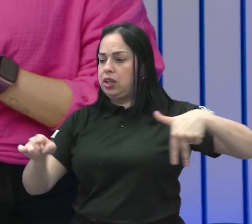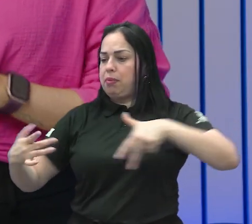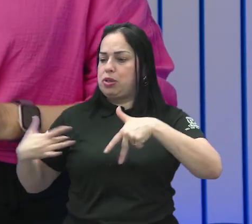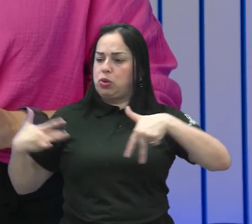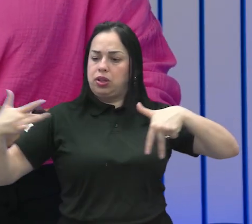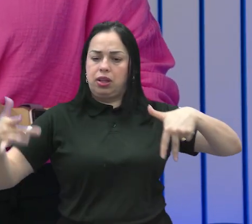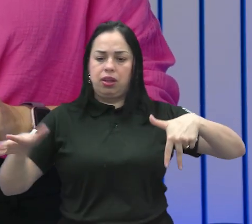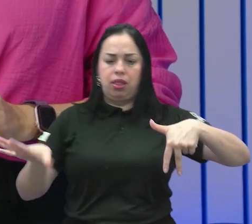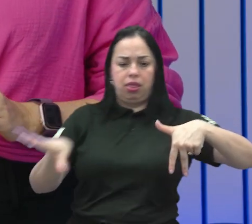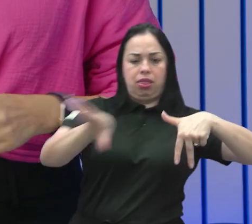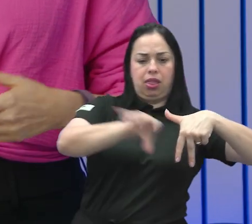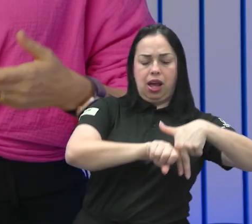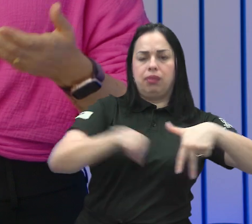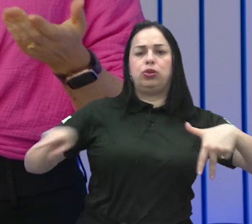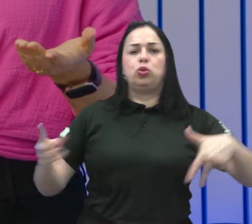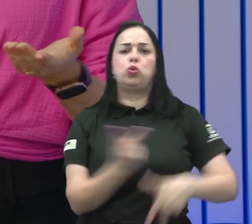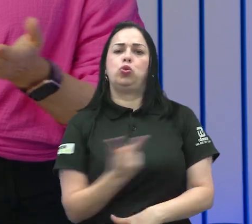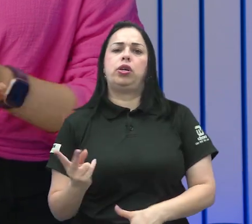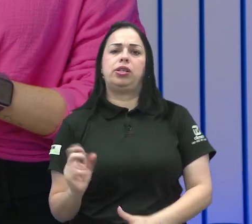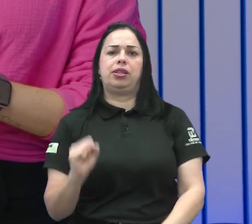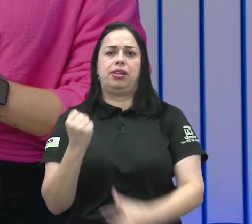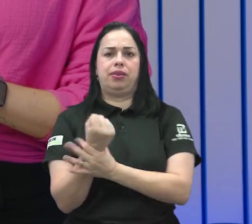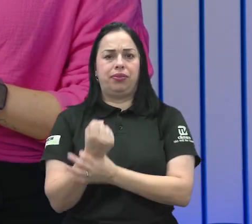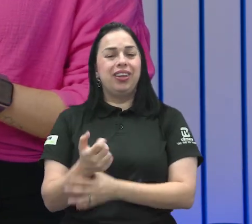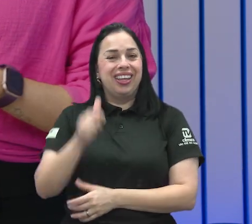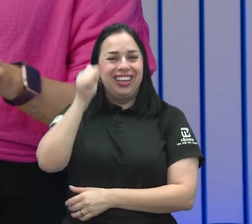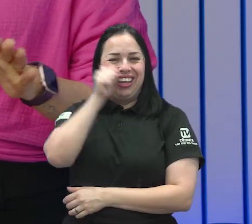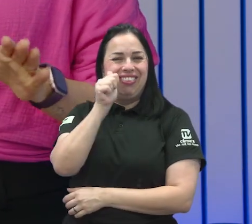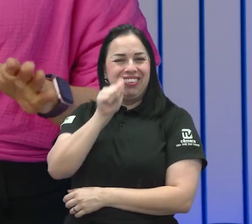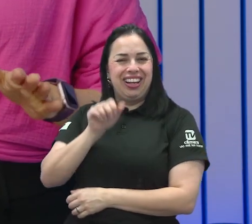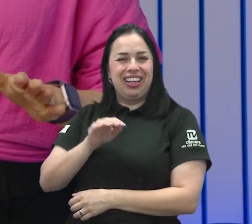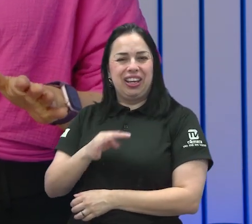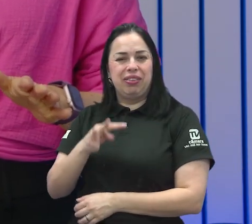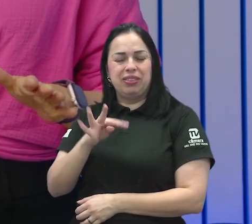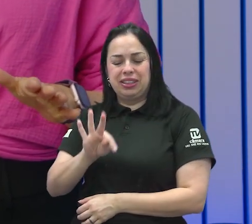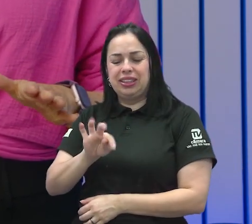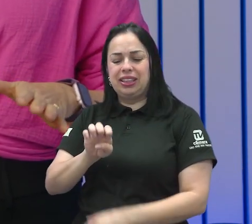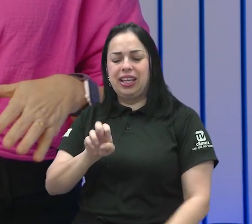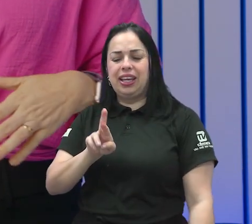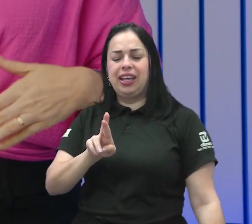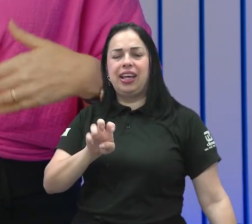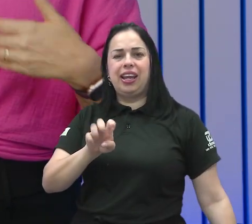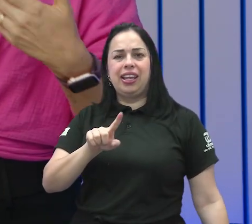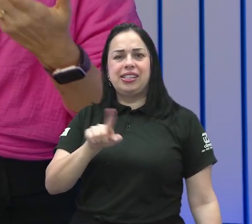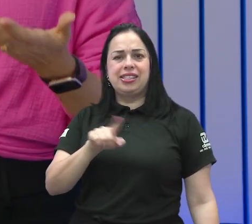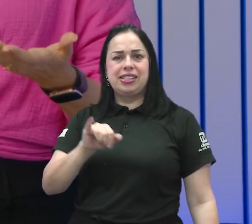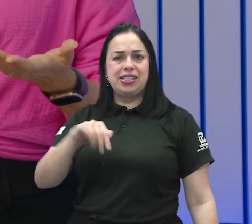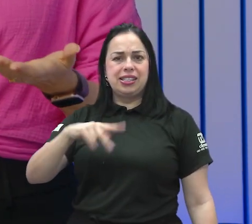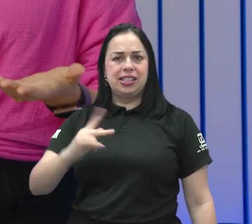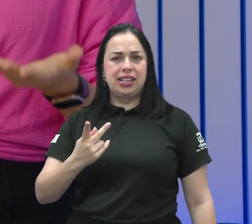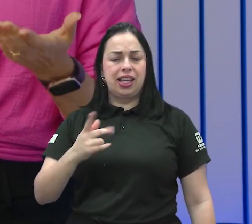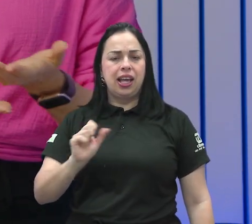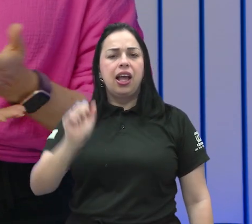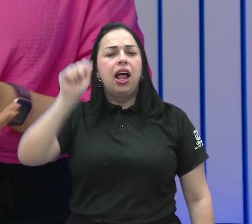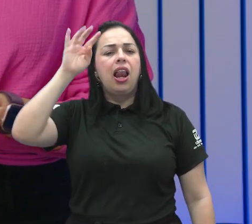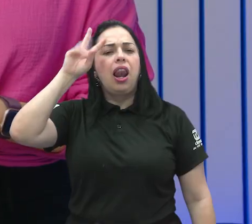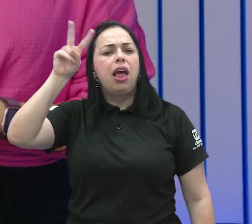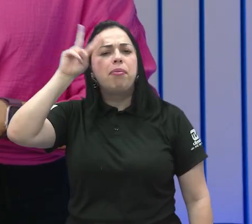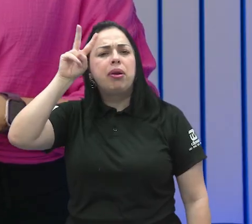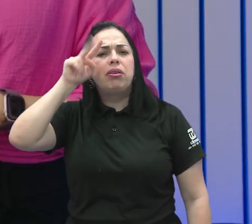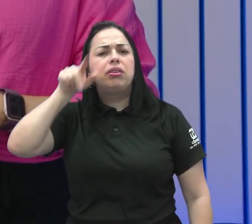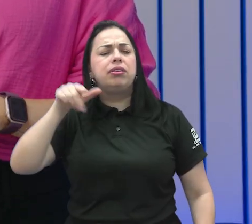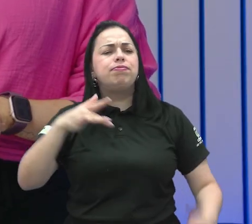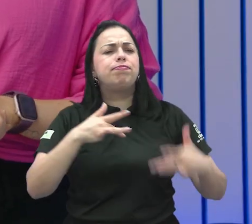estão seguros. E a história da dona Terezinha, no início ali da matéria, né, nos lembra que a recompensa